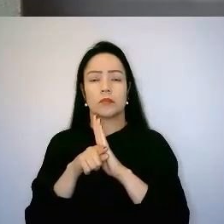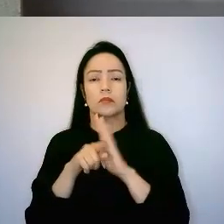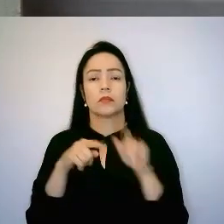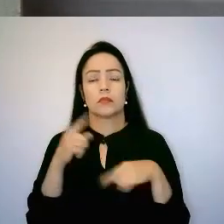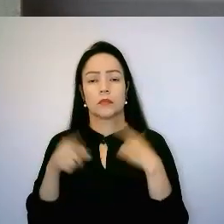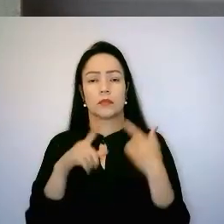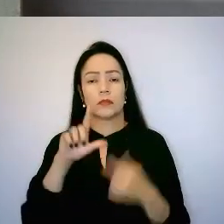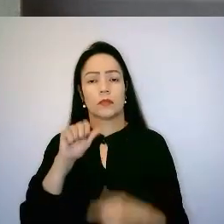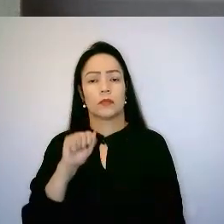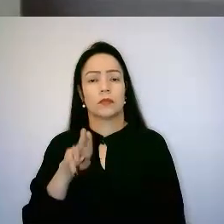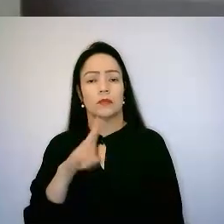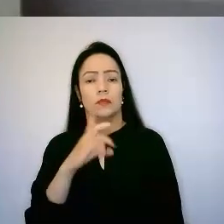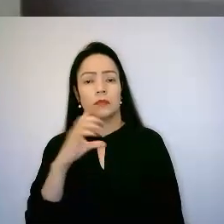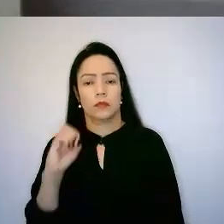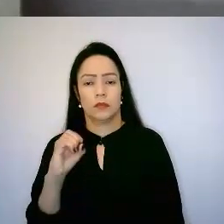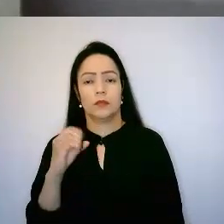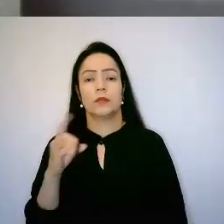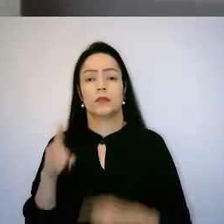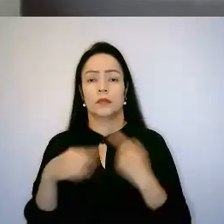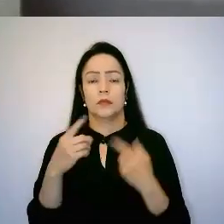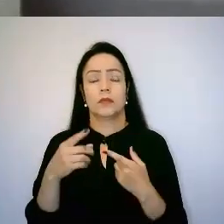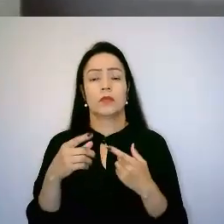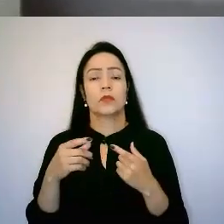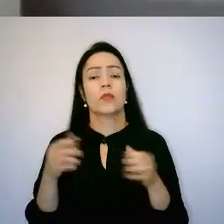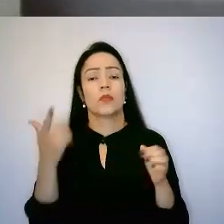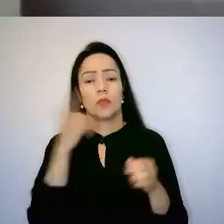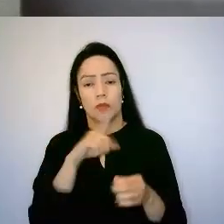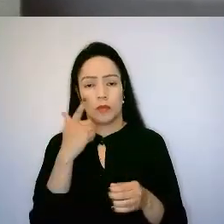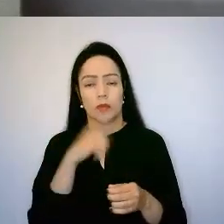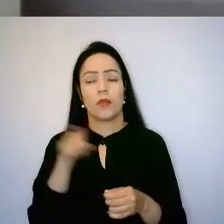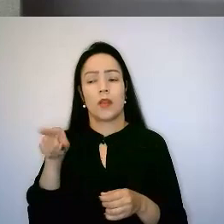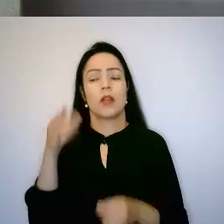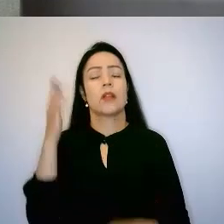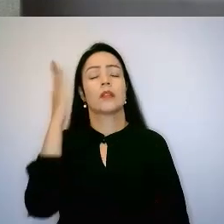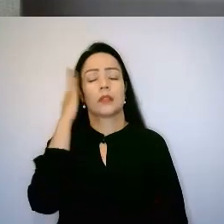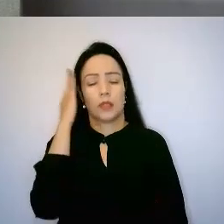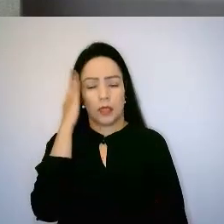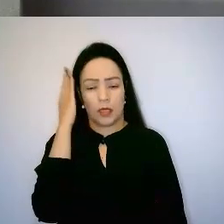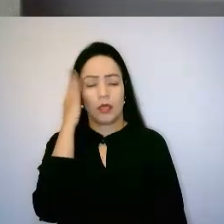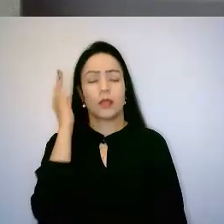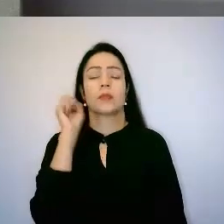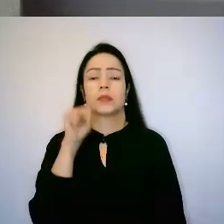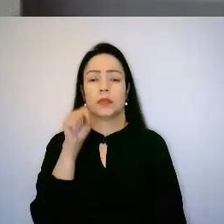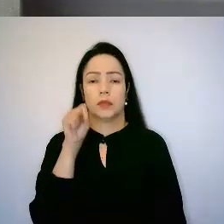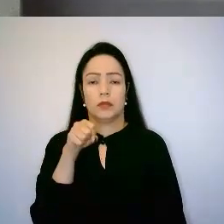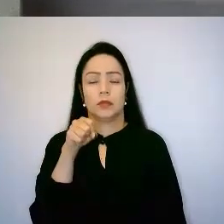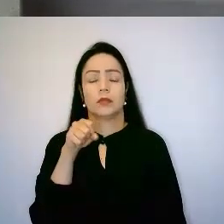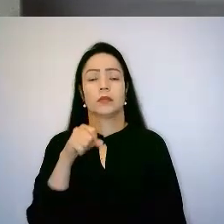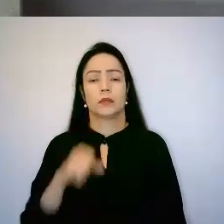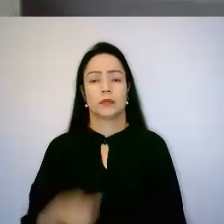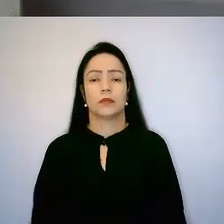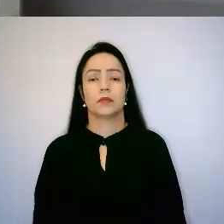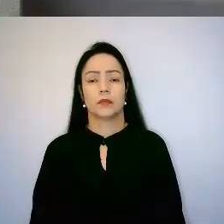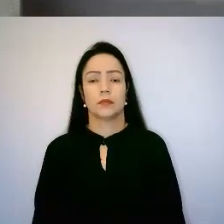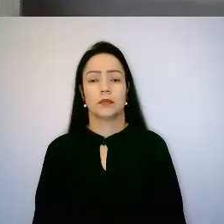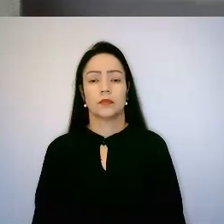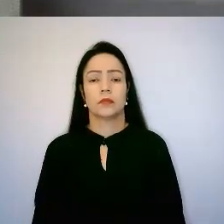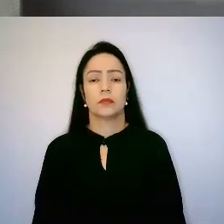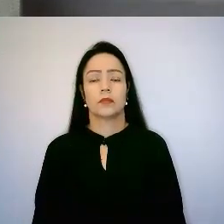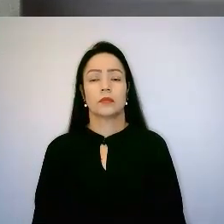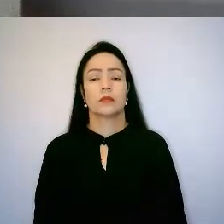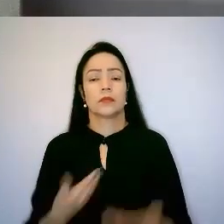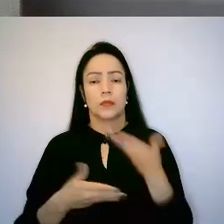e concluiu o seu paciente plenamente capaz de determinar-se com caráter ilícito do fato regularidade no trânsito